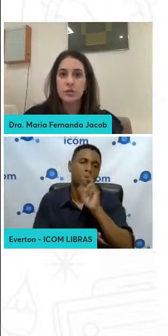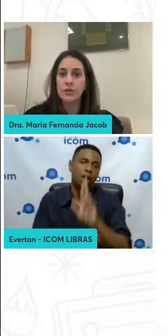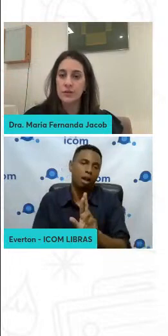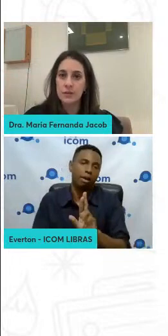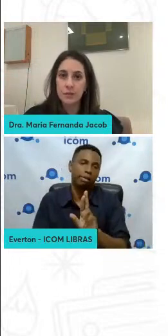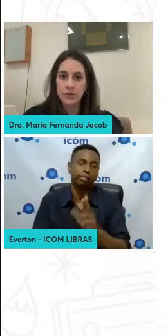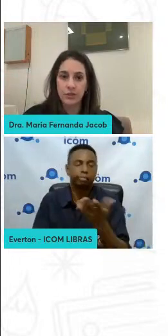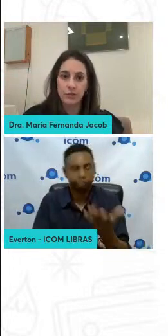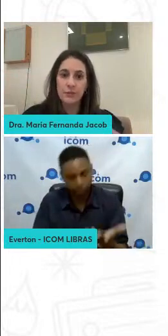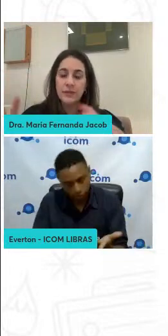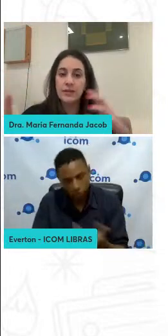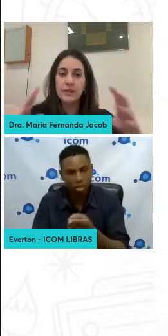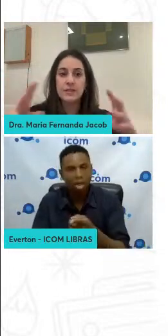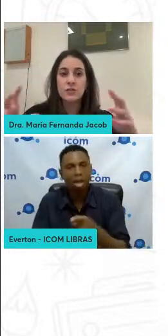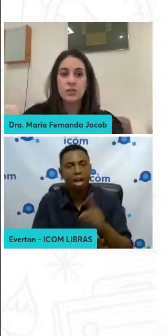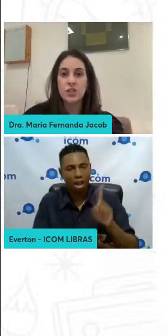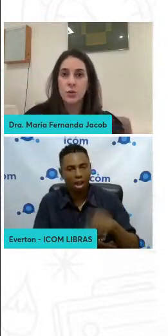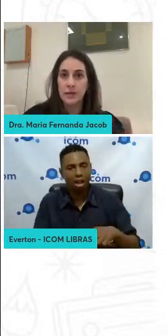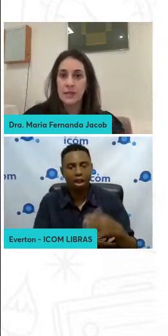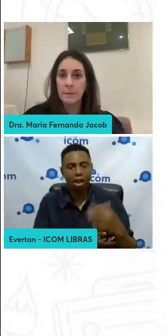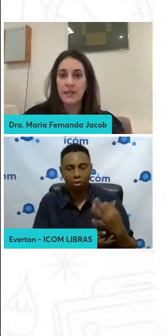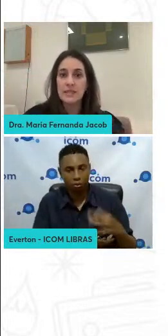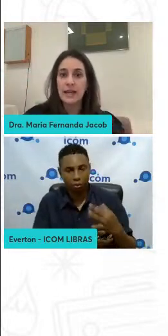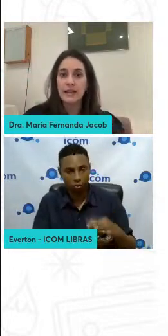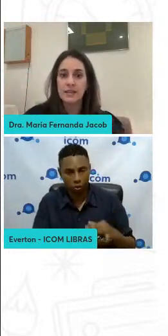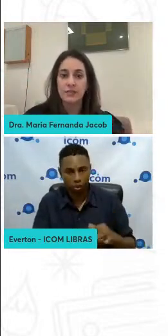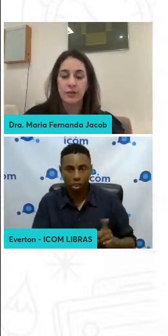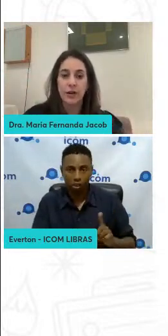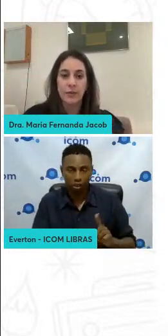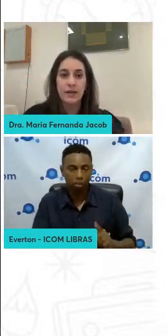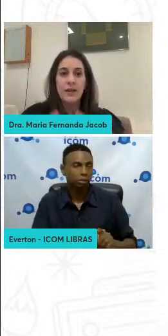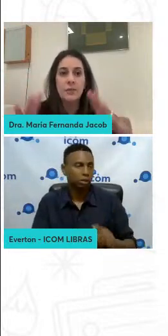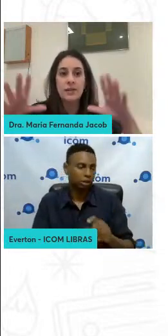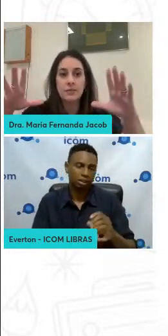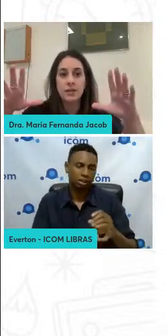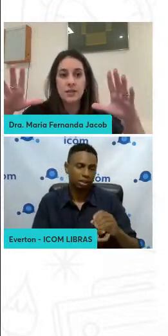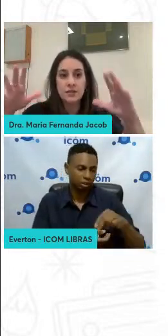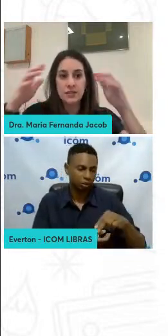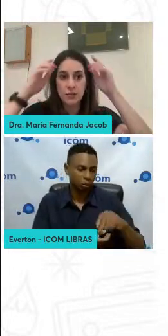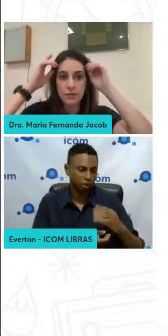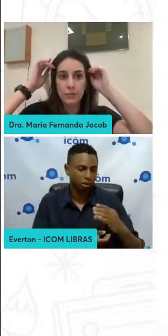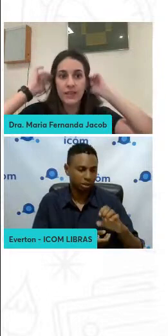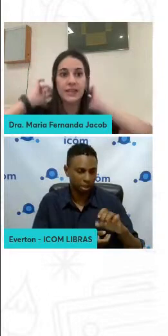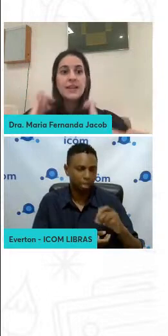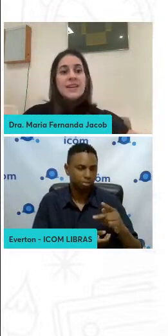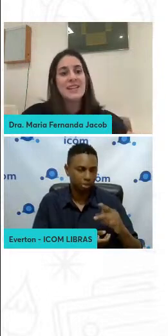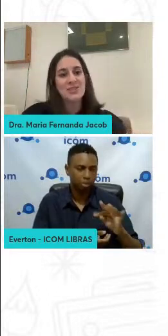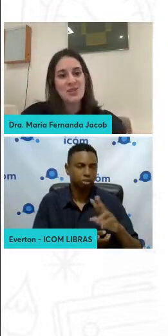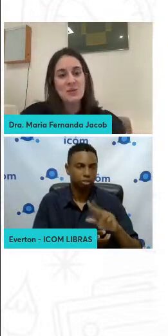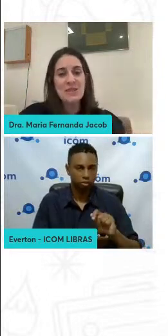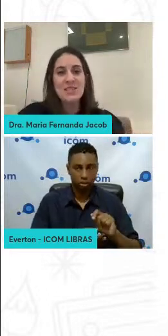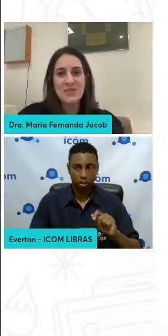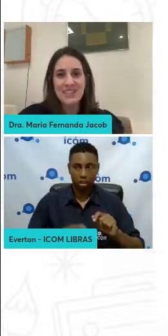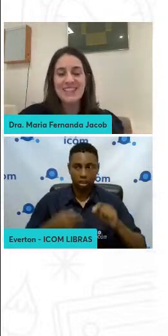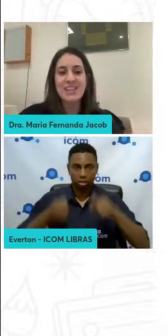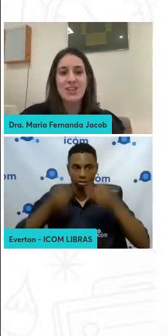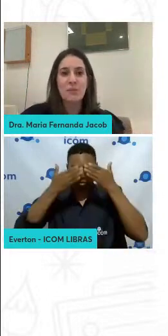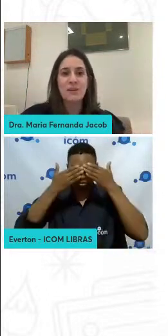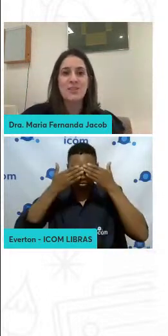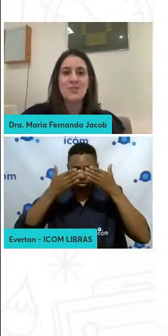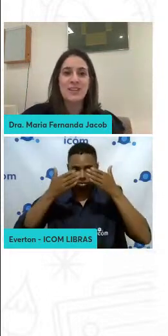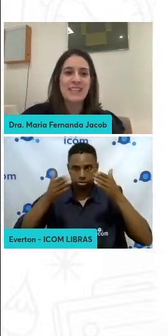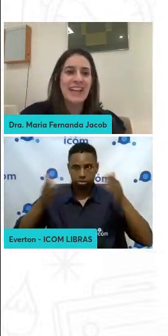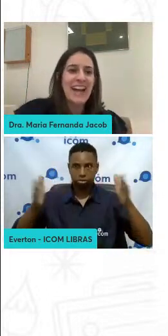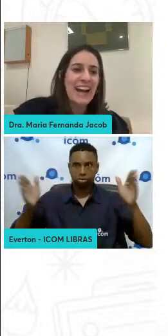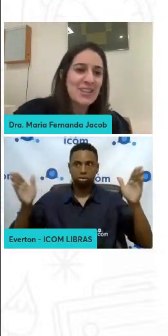estímulo de dor nociceptível. Então é interessante quando a gente começa a pensar dessa forma, porque também nossa visão amplia, e o nosso paciente muitas vezes ele